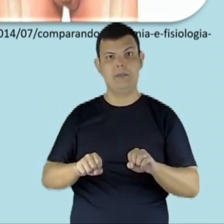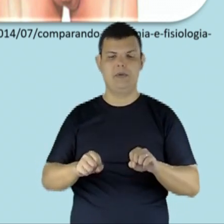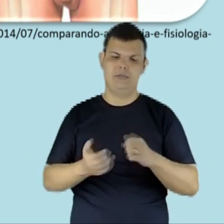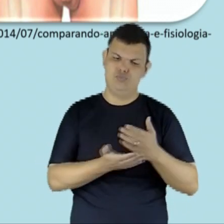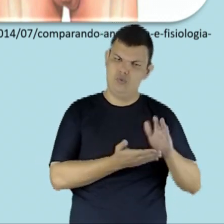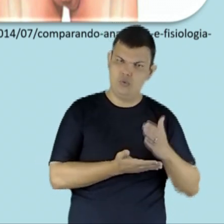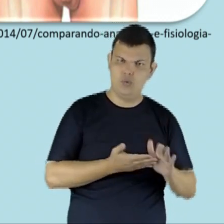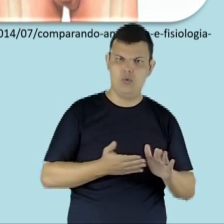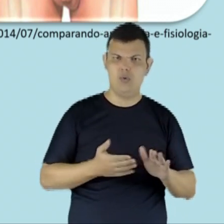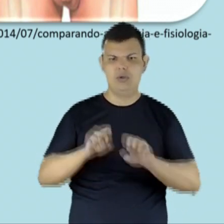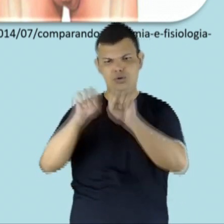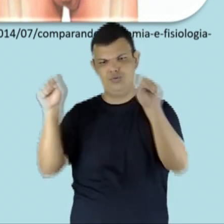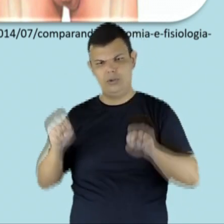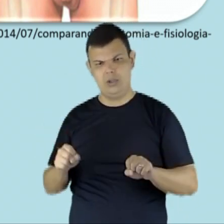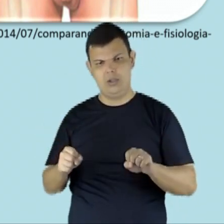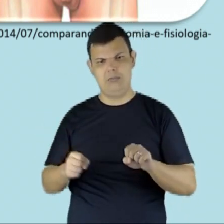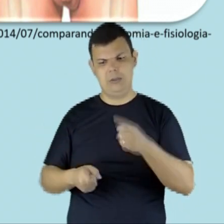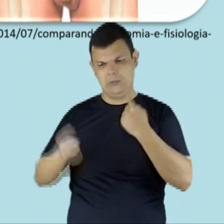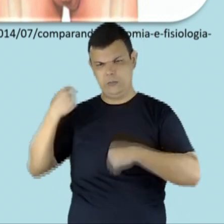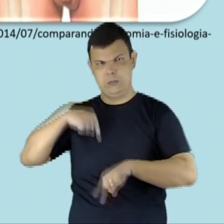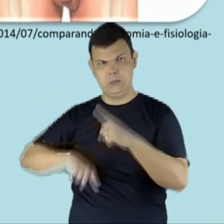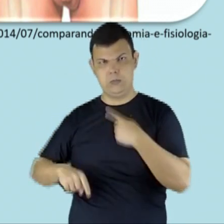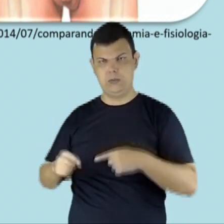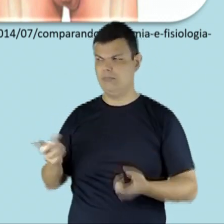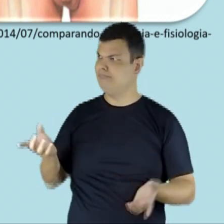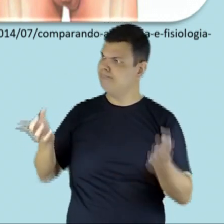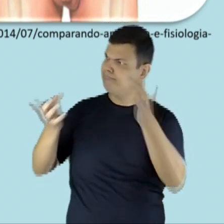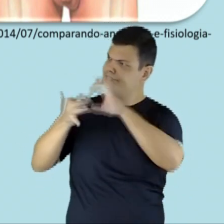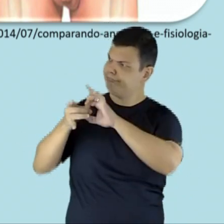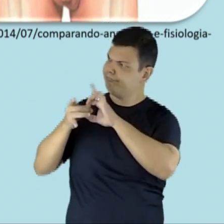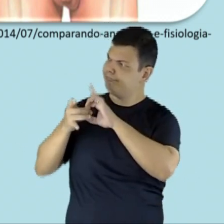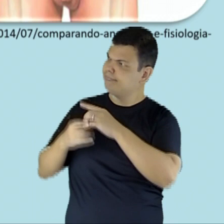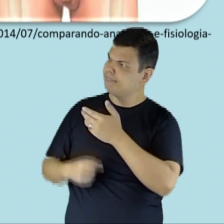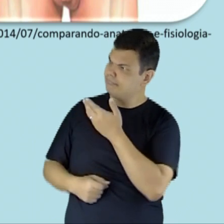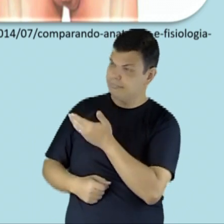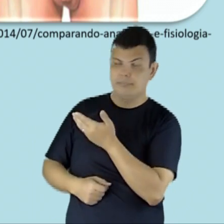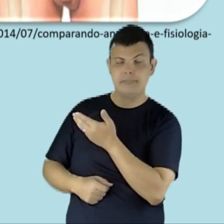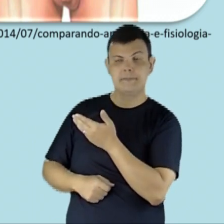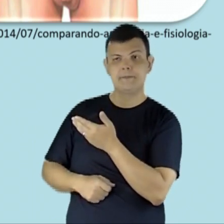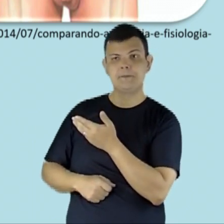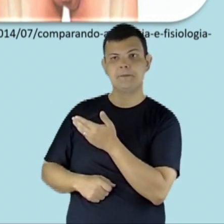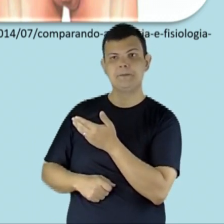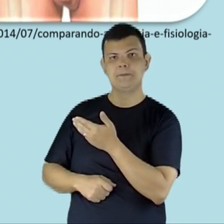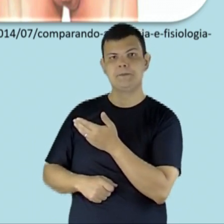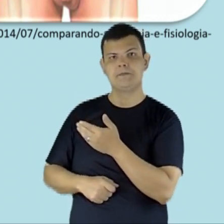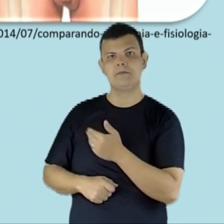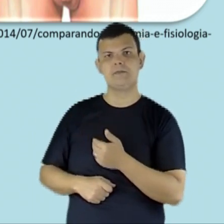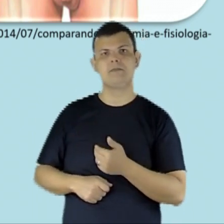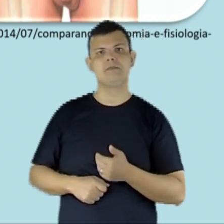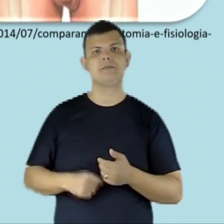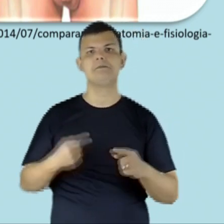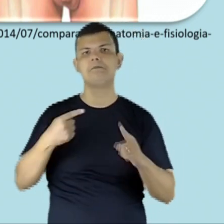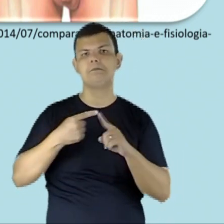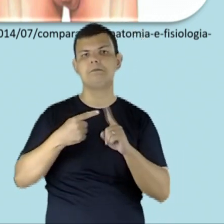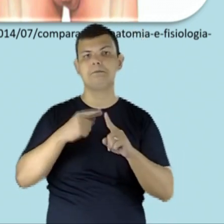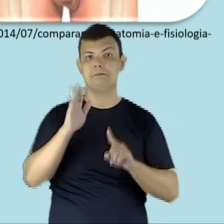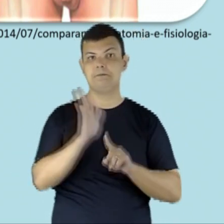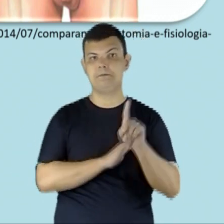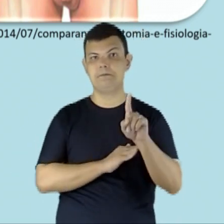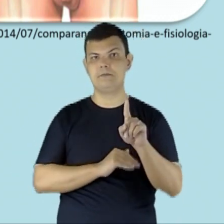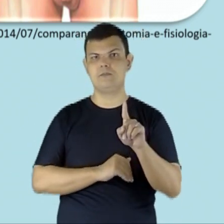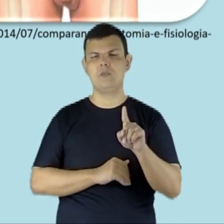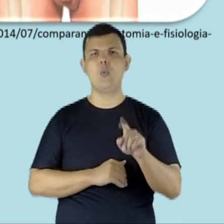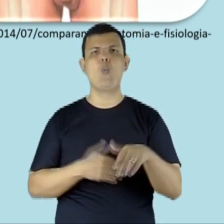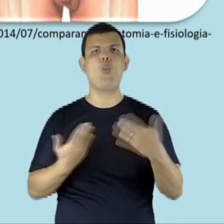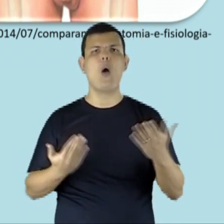sistema circulatório. Estão interligados esses dois sistemas, tá? Então, vamos lá. A primeira pergunta diz: